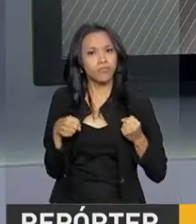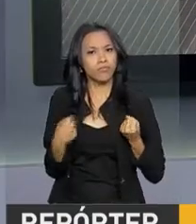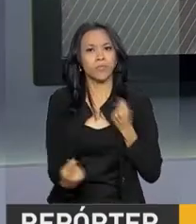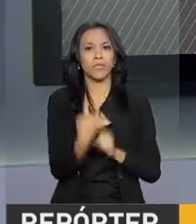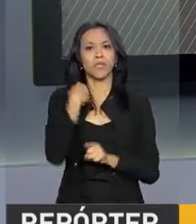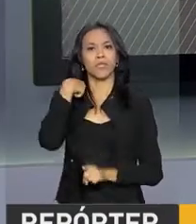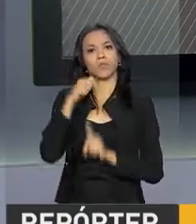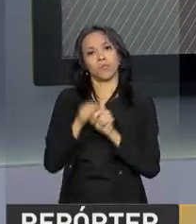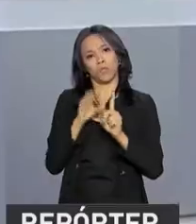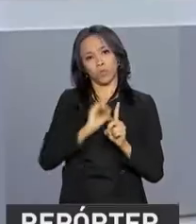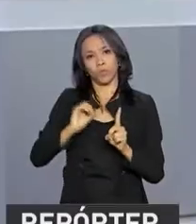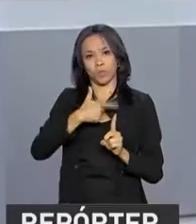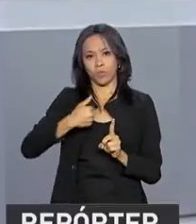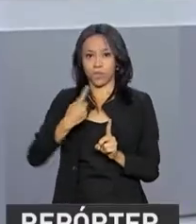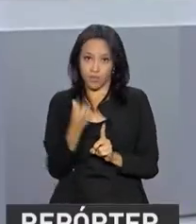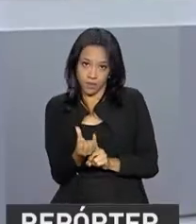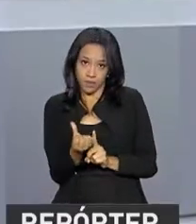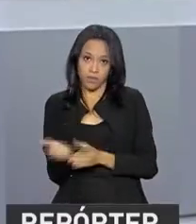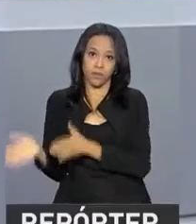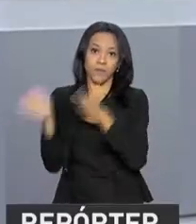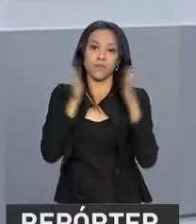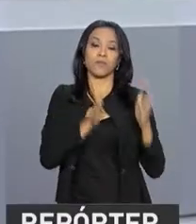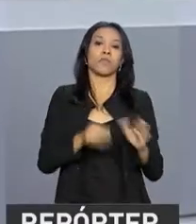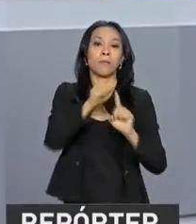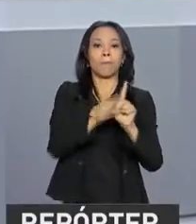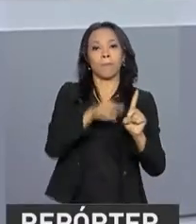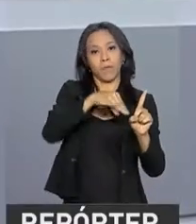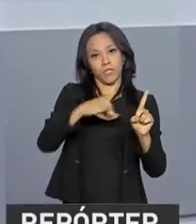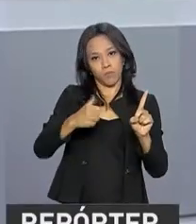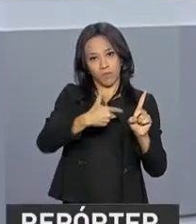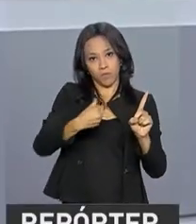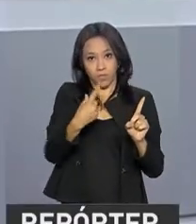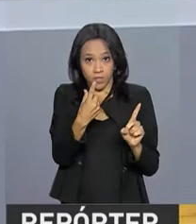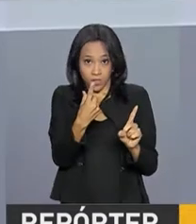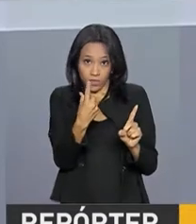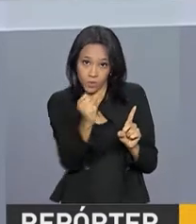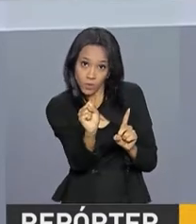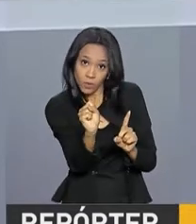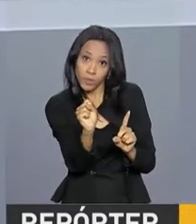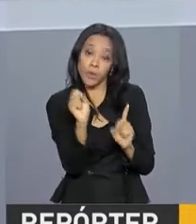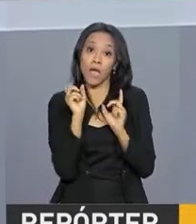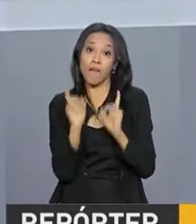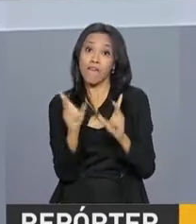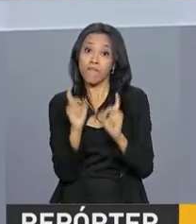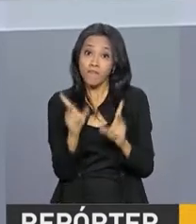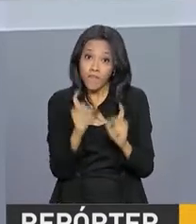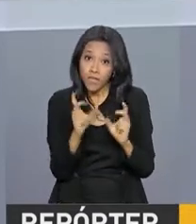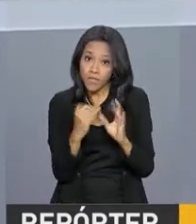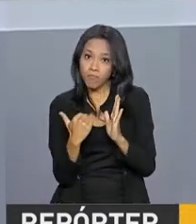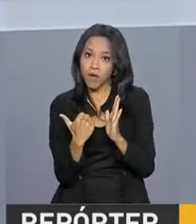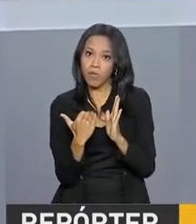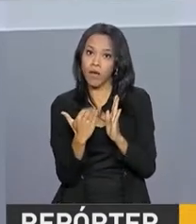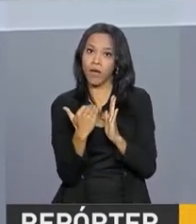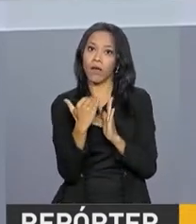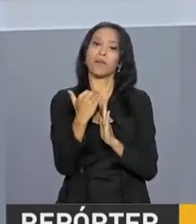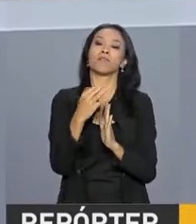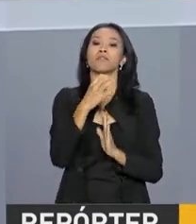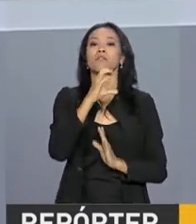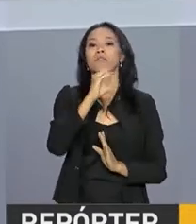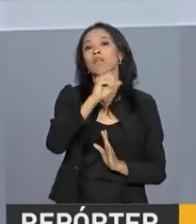de 2016 e em março de 2018 volume de vendas do comércio varejista nacional variou